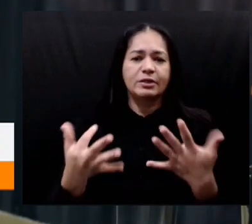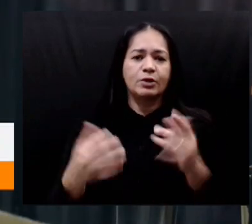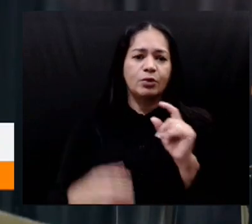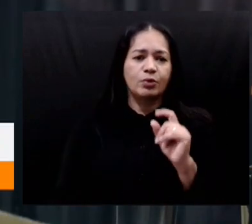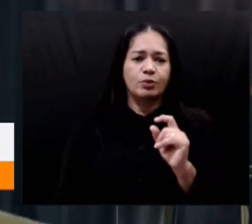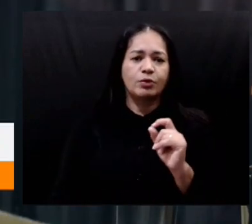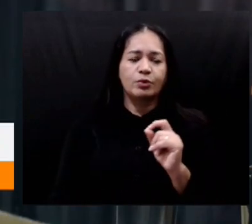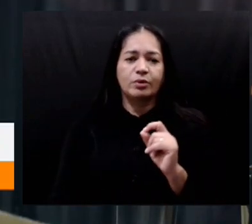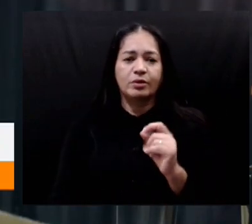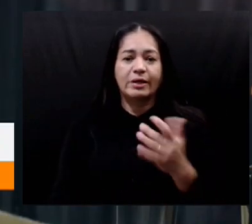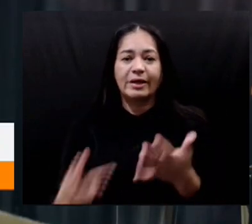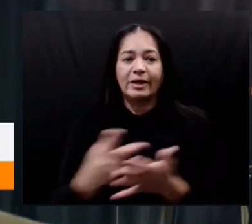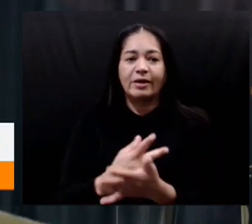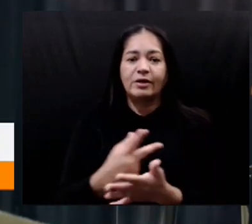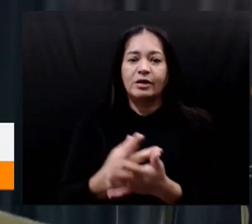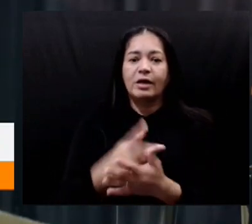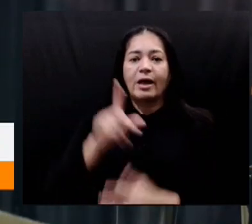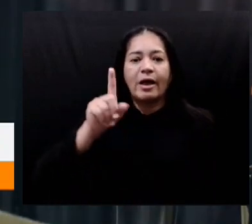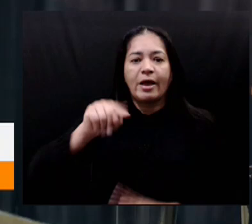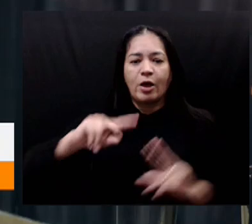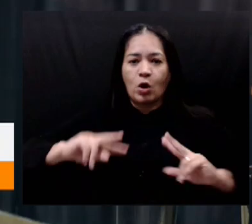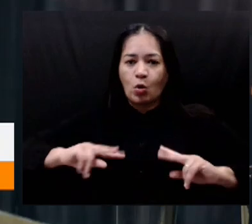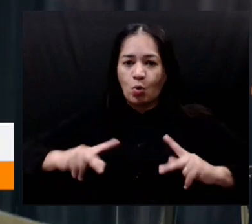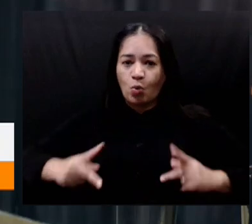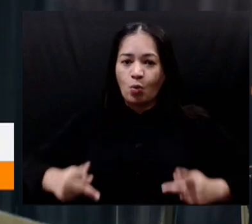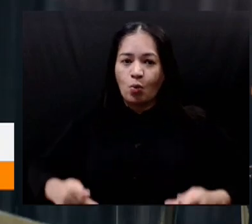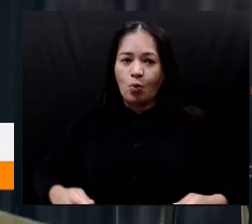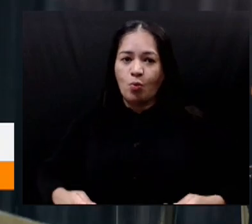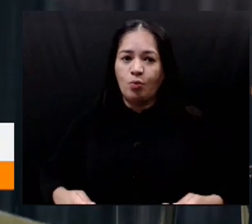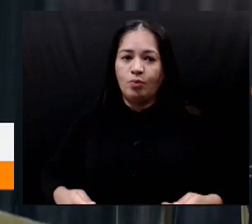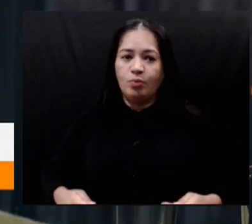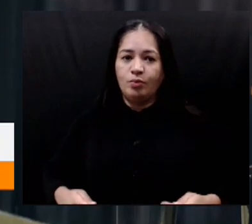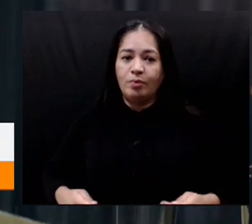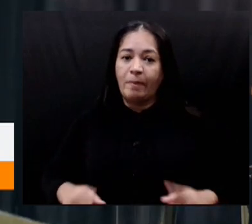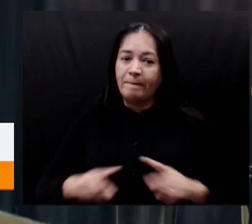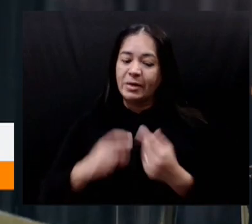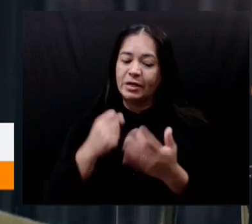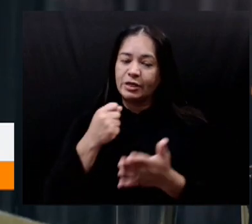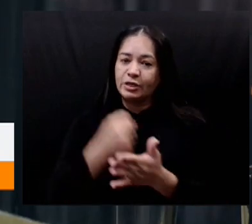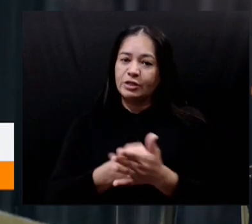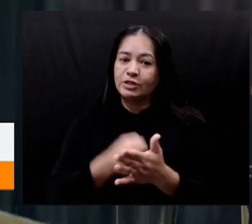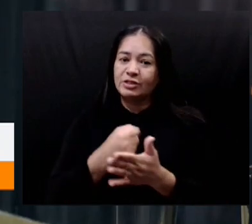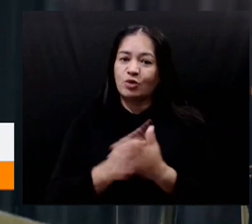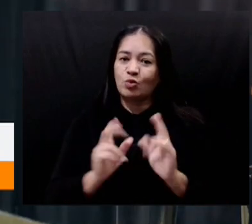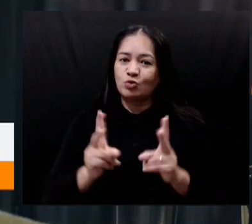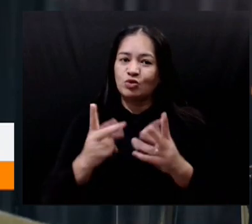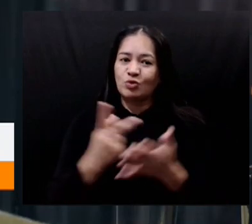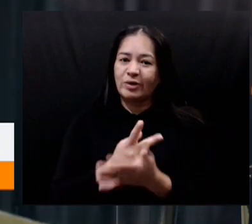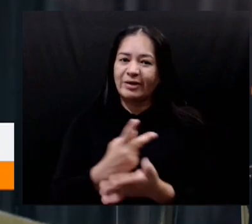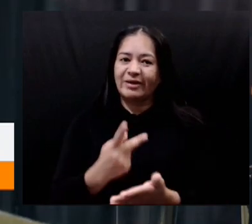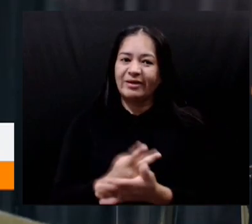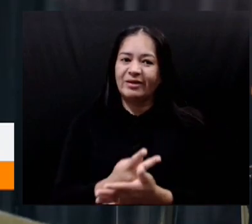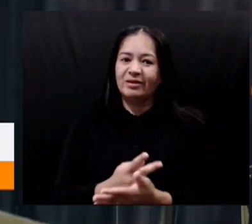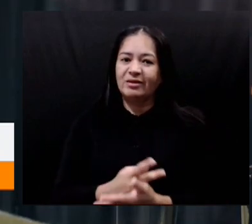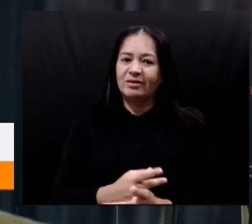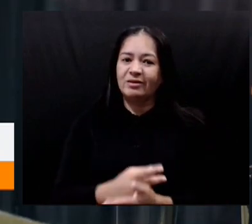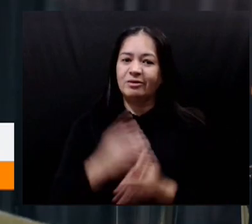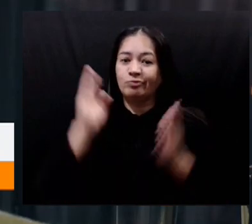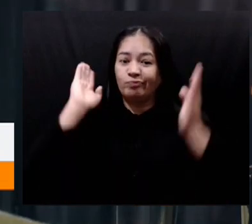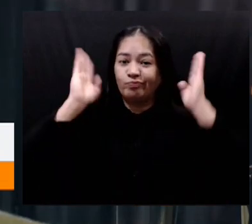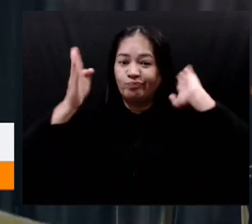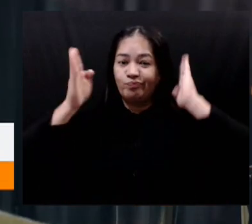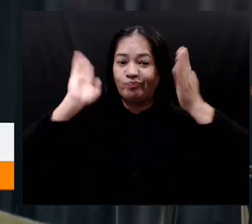errar é humano e insistir no erro é burrice,